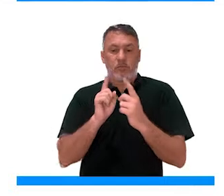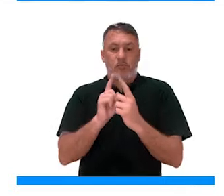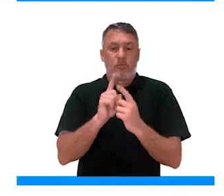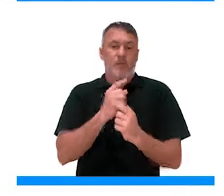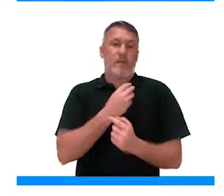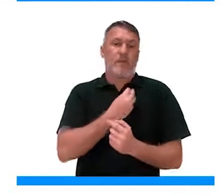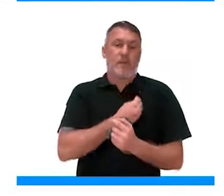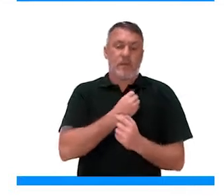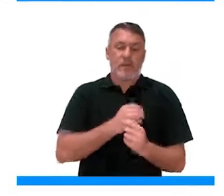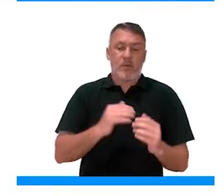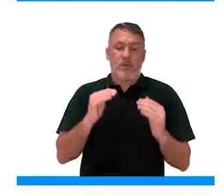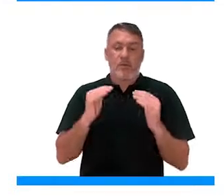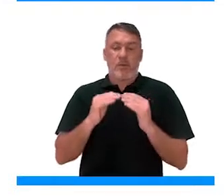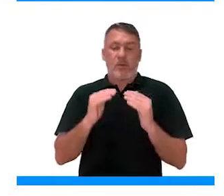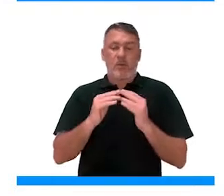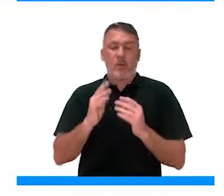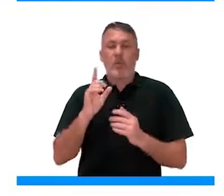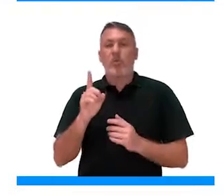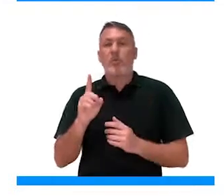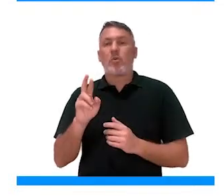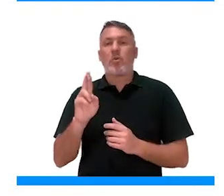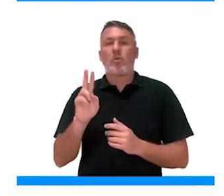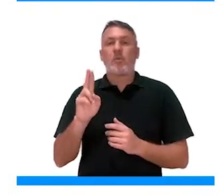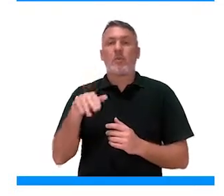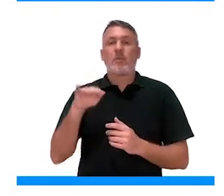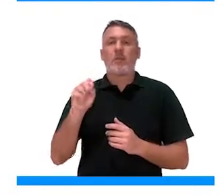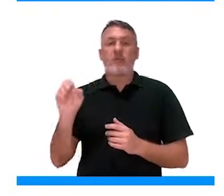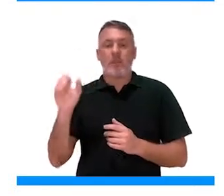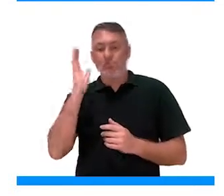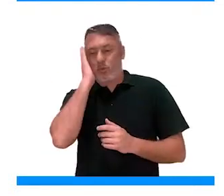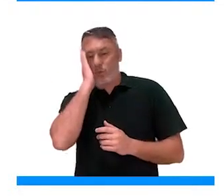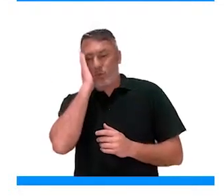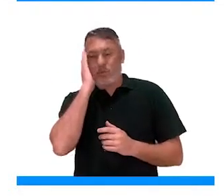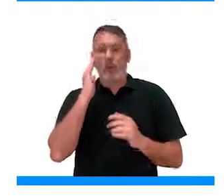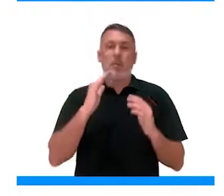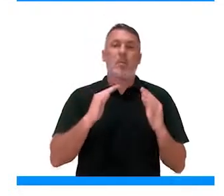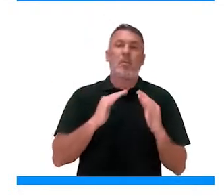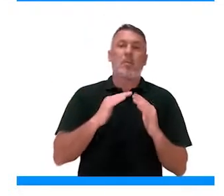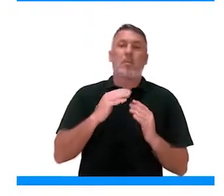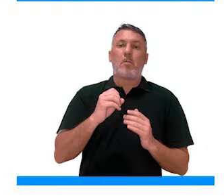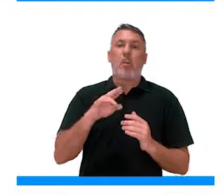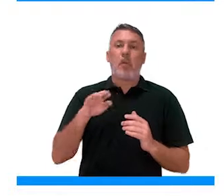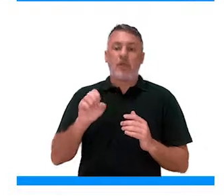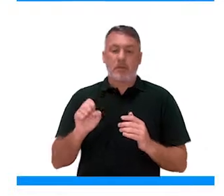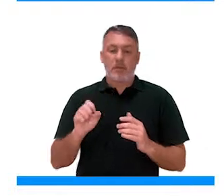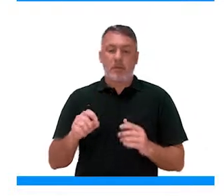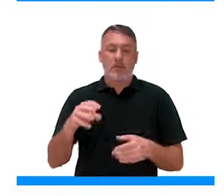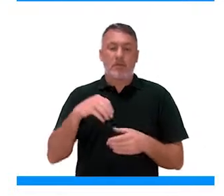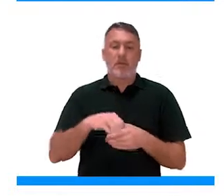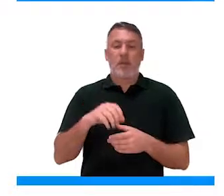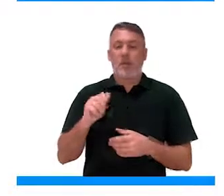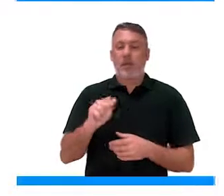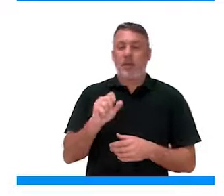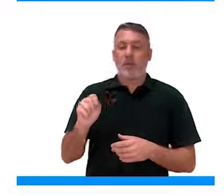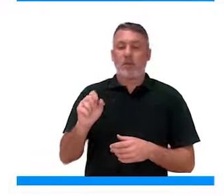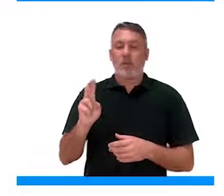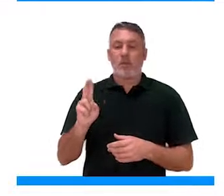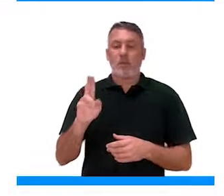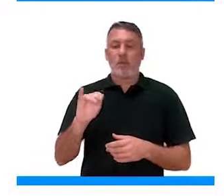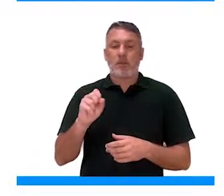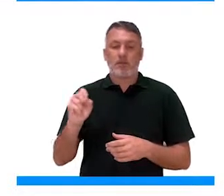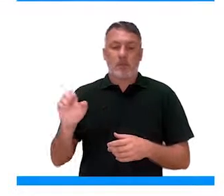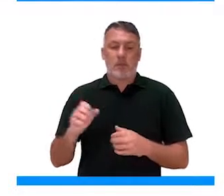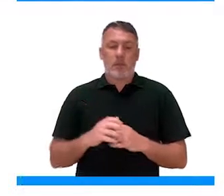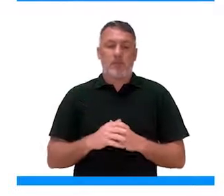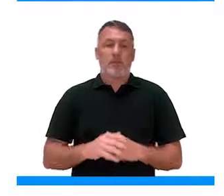dois vivesse, se juntinho nós dois morasse, se juntinho nós dois dormisse, se juntinho nós dois morresse, se pro céu nós a